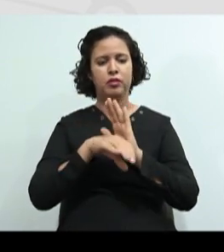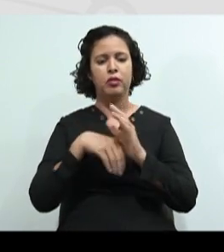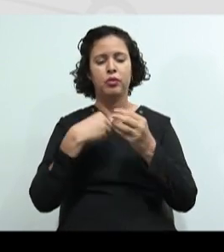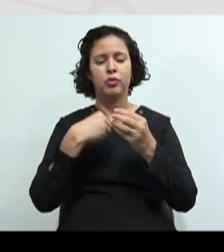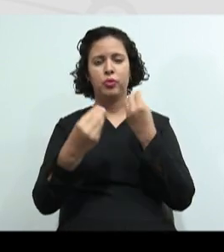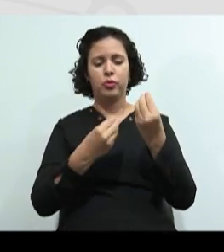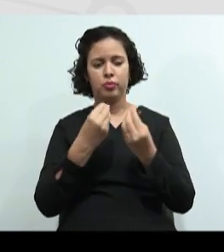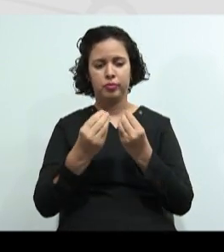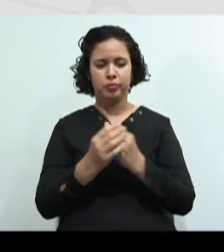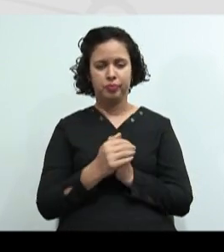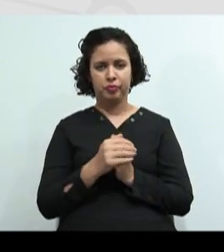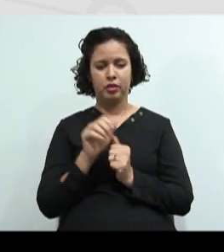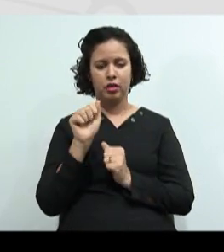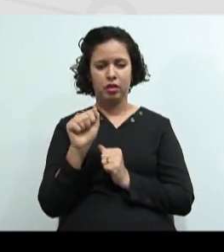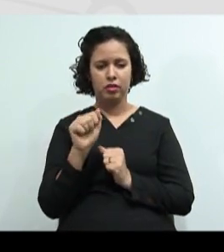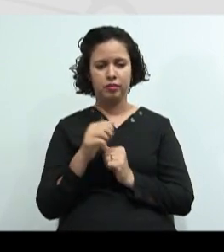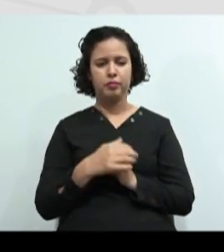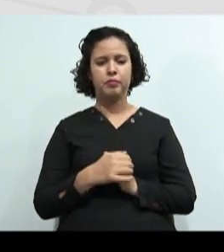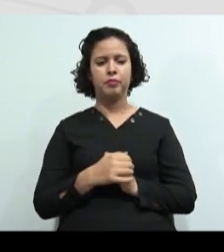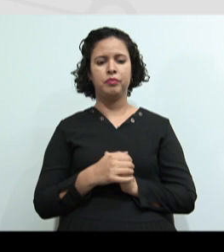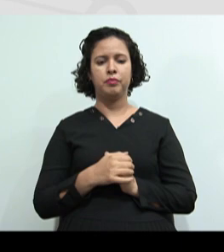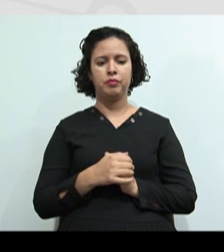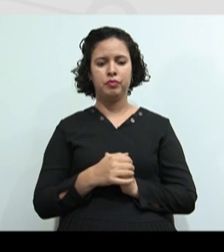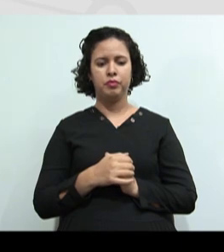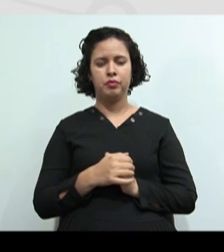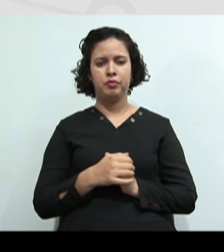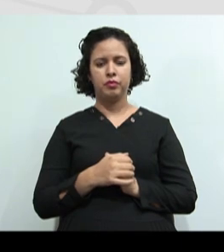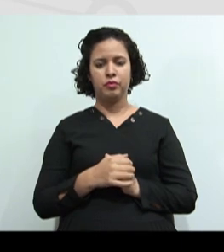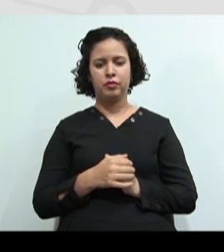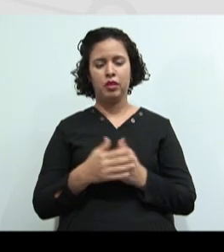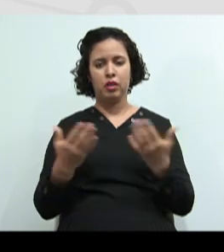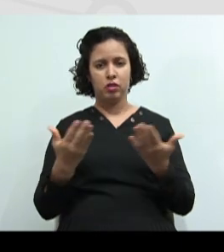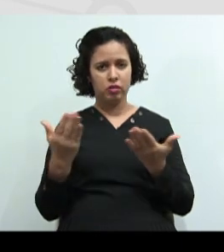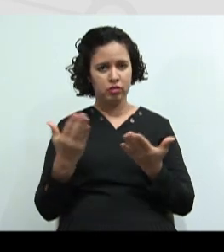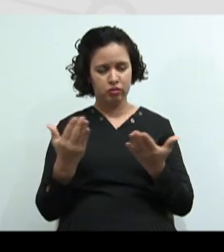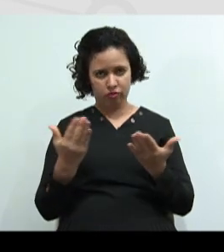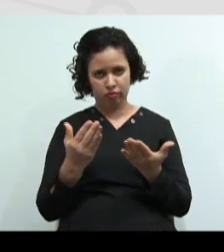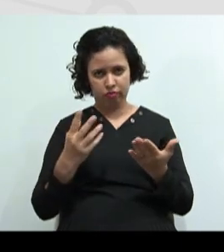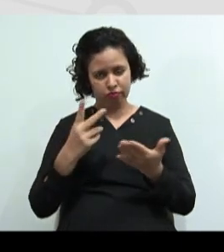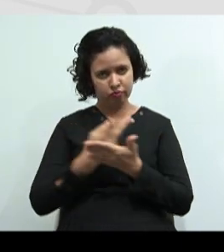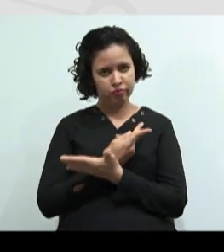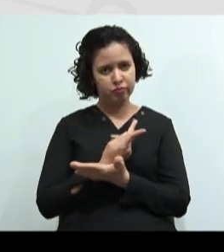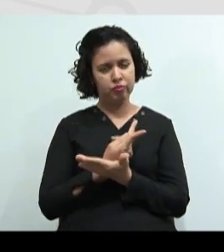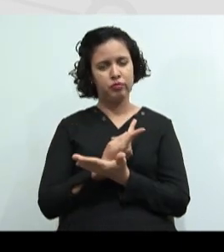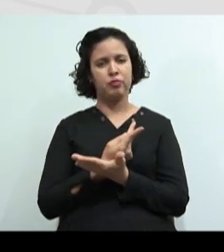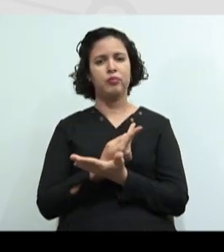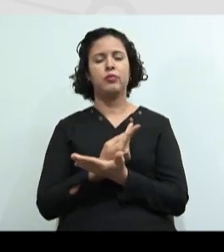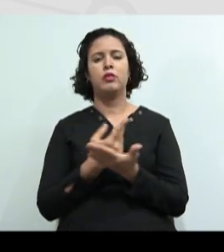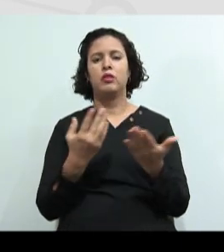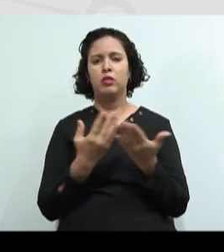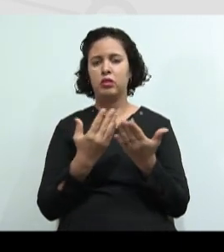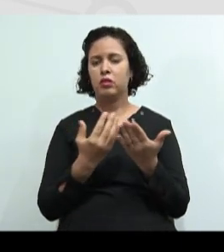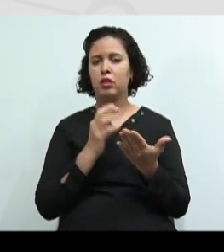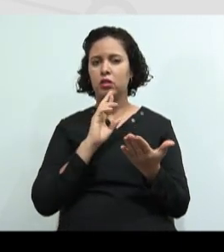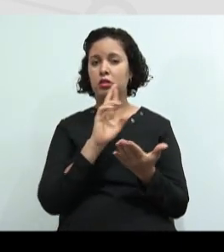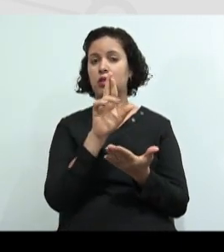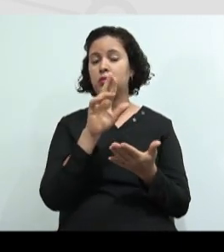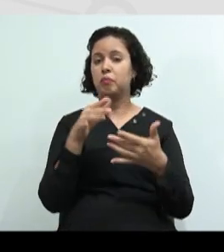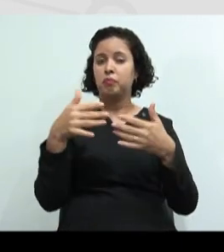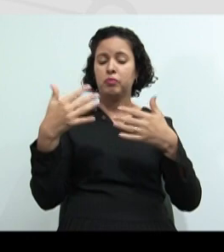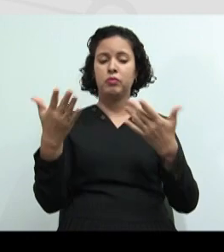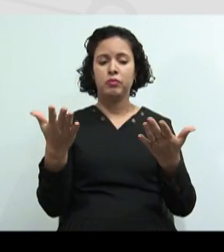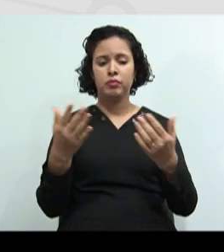como: letra A, situações presentes com resultados inesperados. Letra